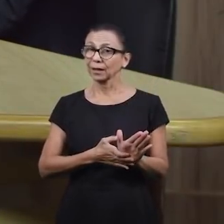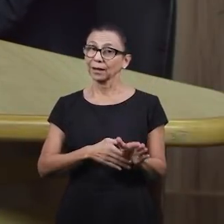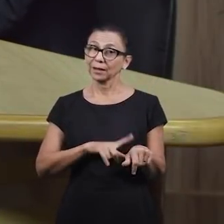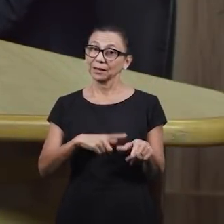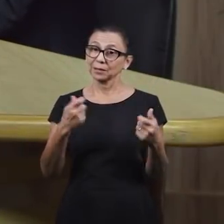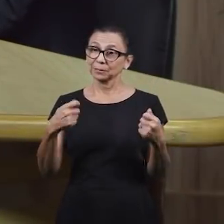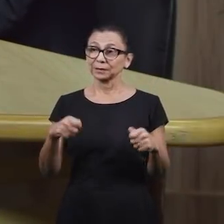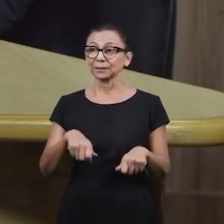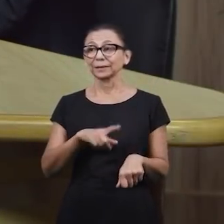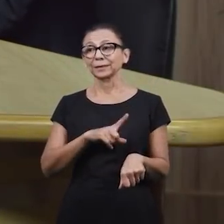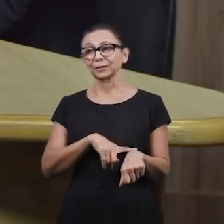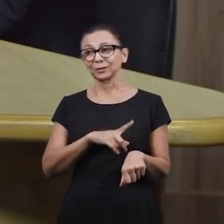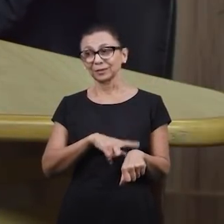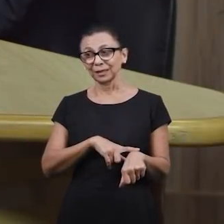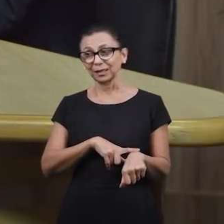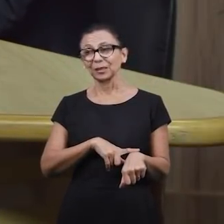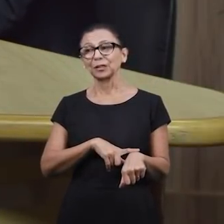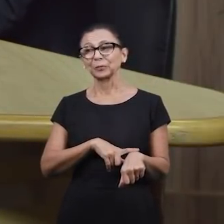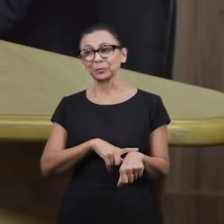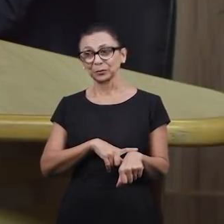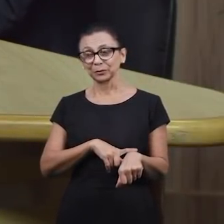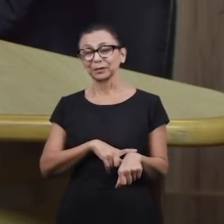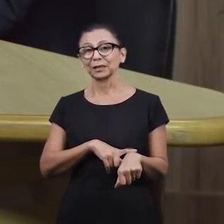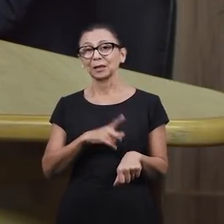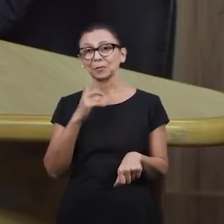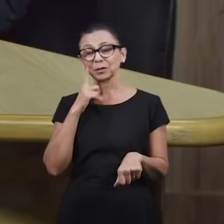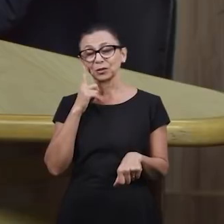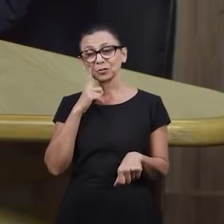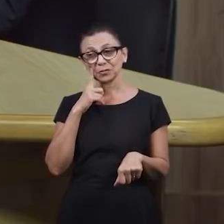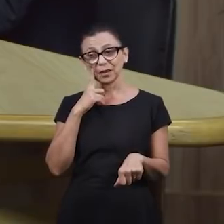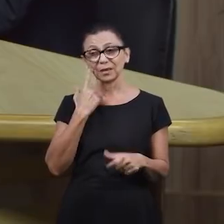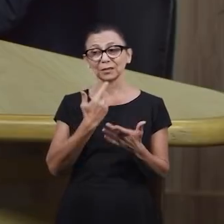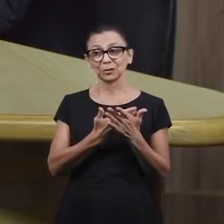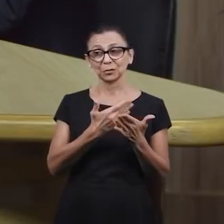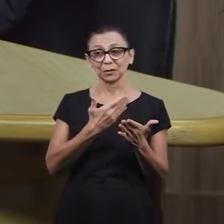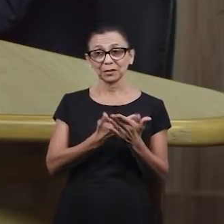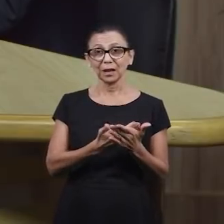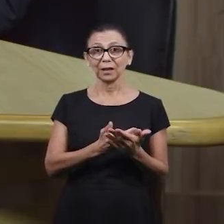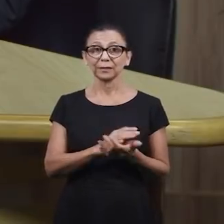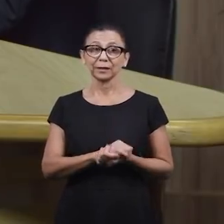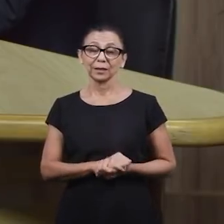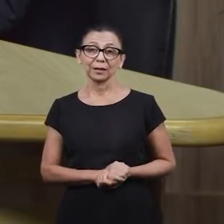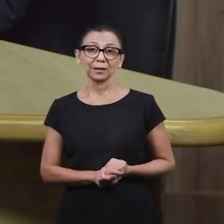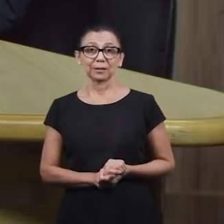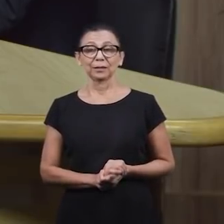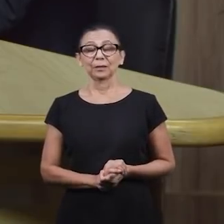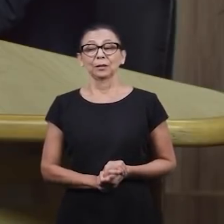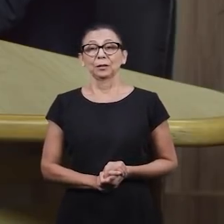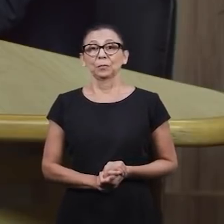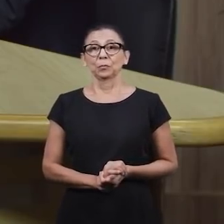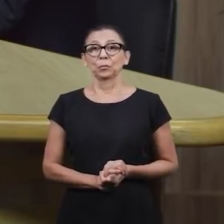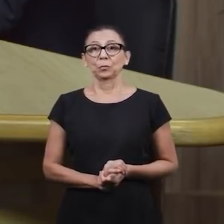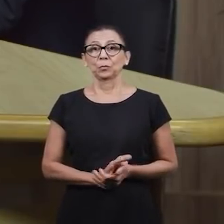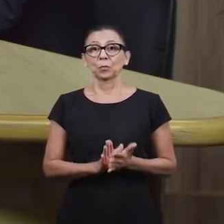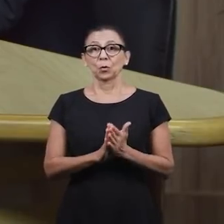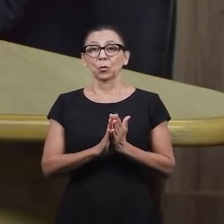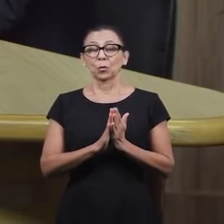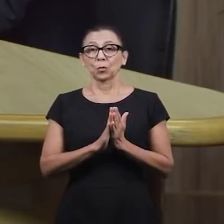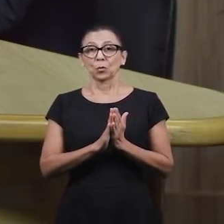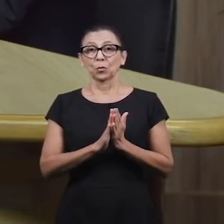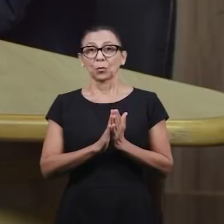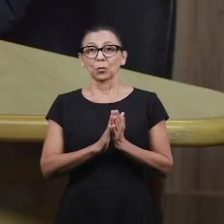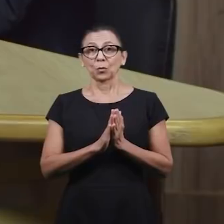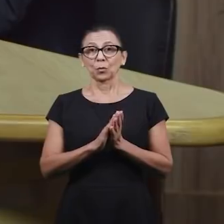precisaria de muito mais tempo para trabalhar esse projeto como um todo, porque ele está do Gênesis, da primeira palavra à